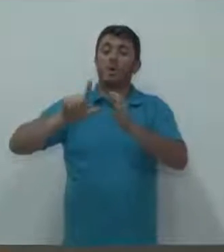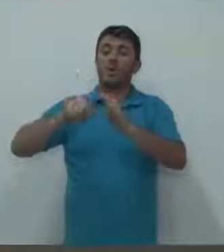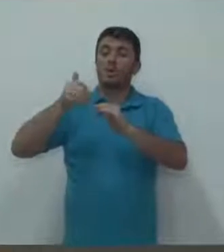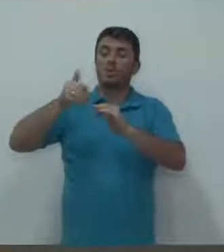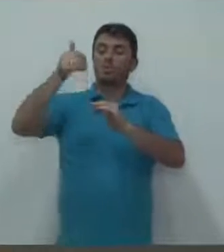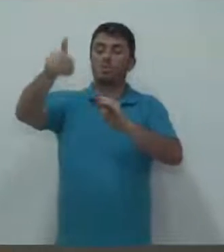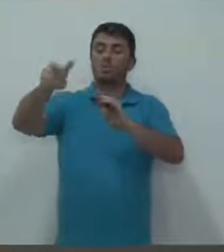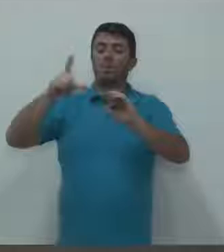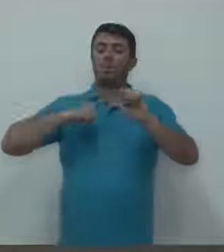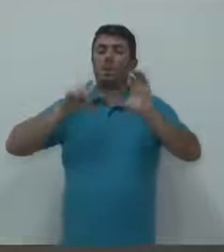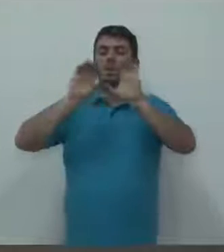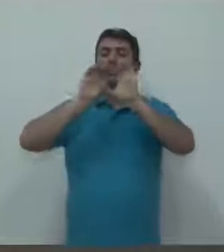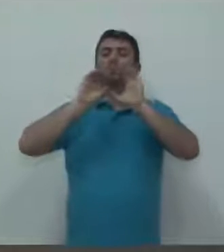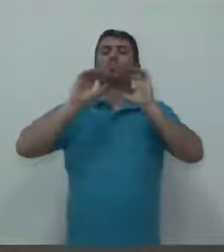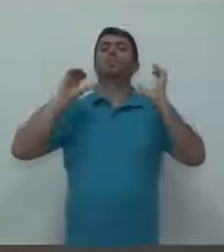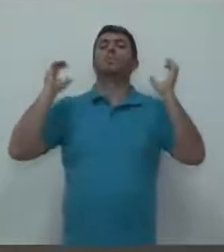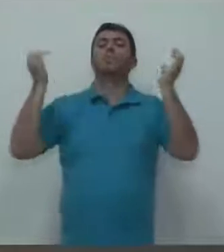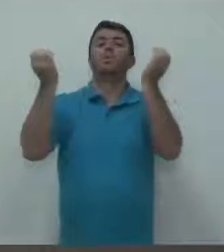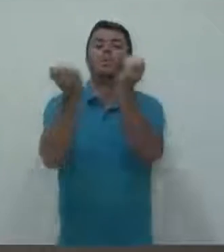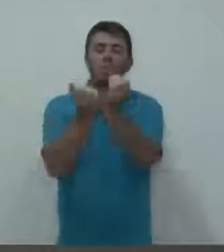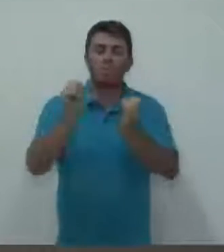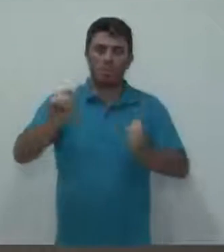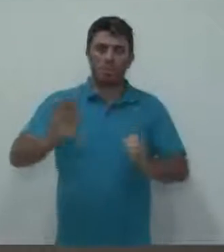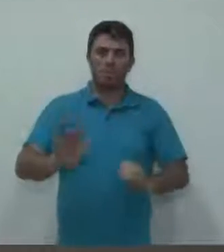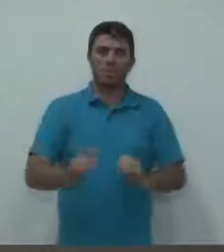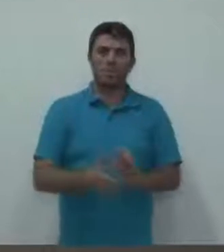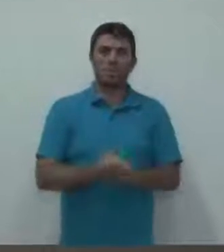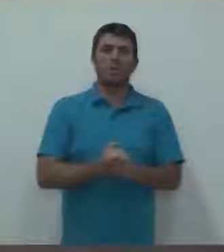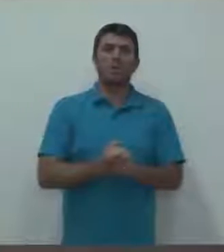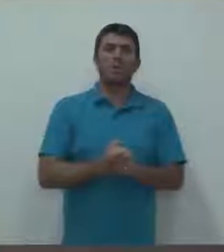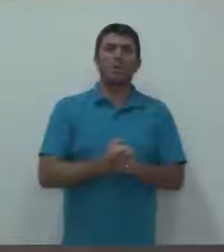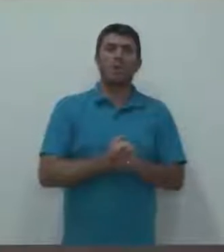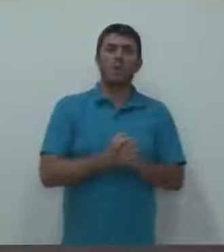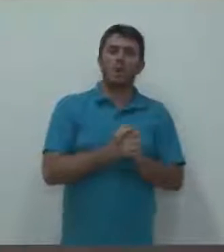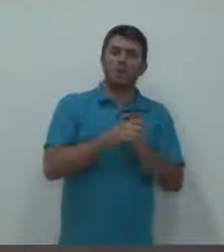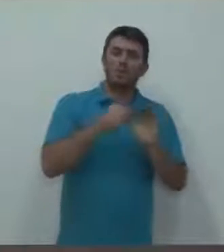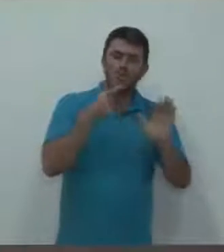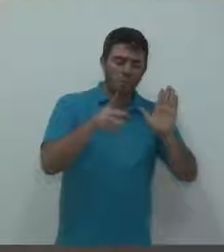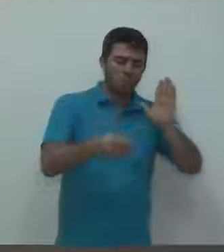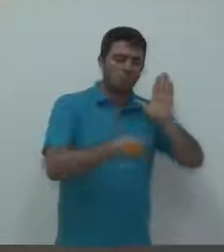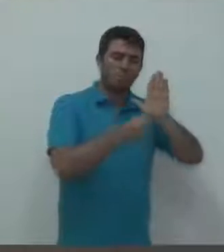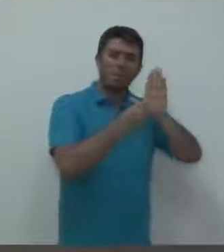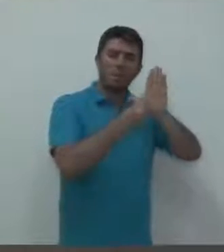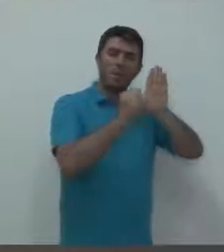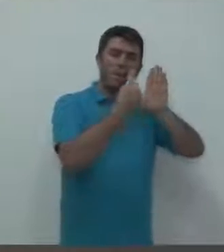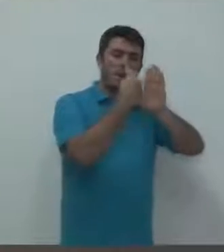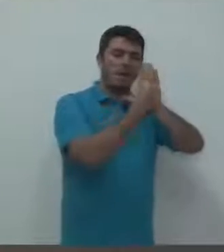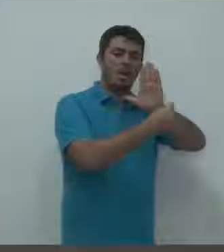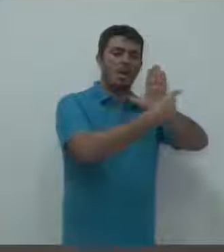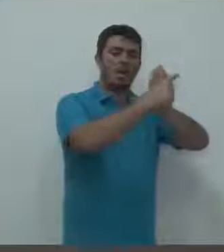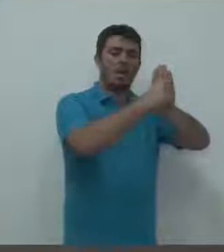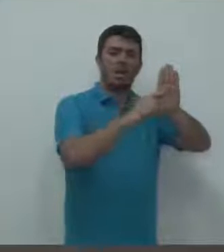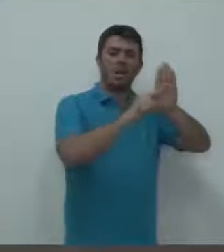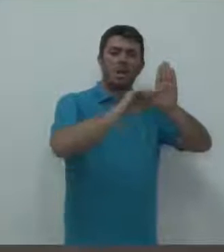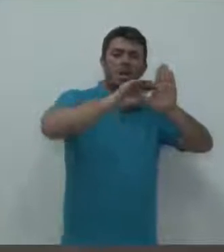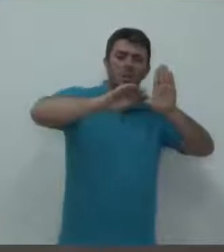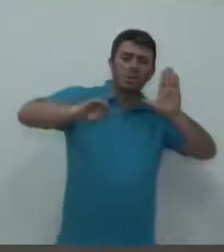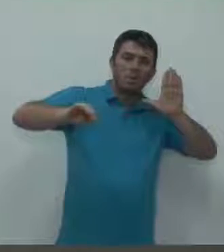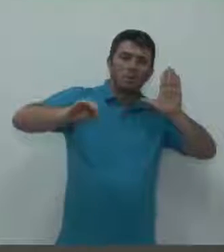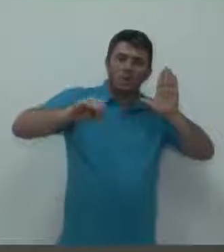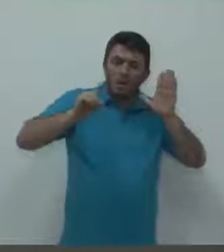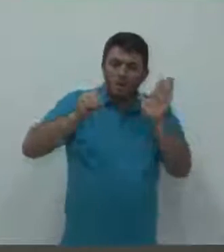uma emenda supressiva, suprimindo, inclusive, esse trechinho. Esse trecho que nós estamos falando, é isso que nós estamos